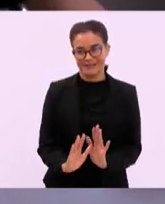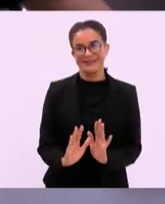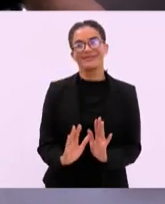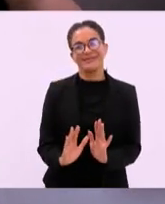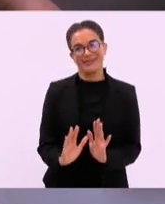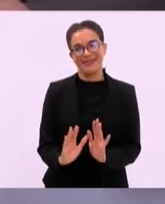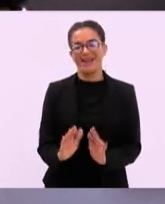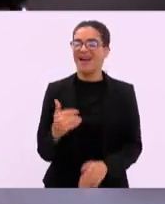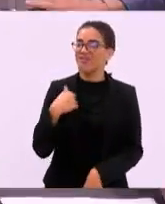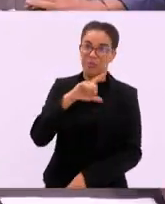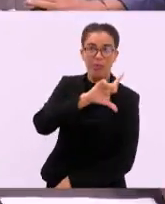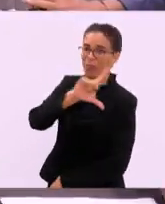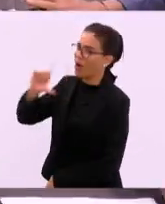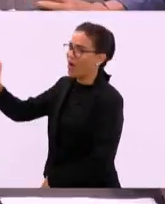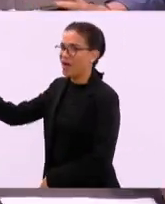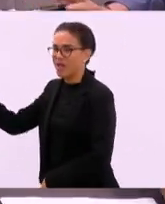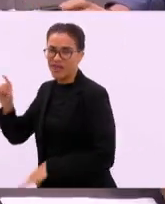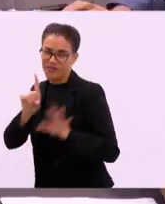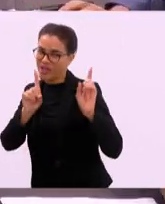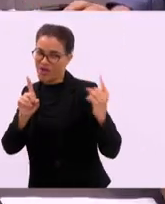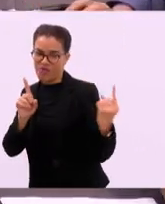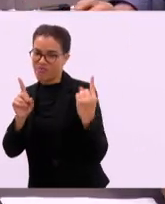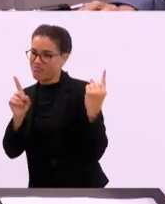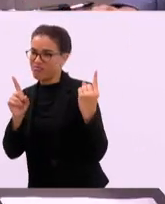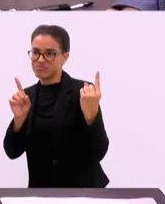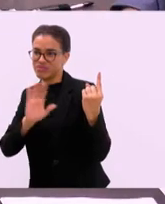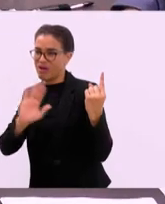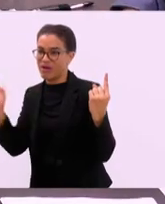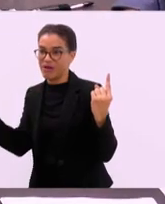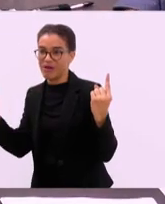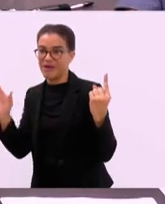Eles têm que ir embora. Só fica Vossa Excelência Carlos Mink. Não,